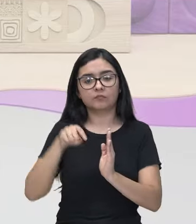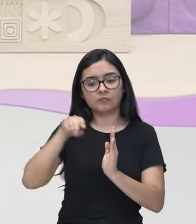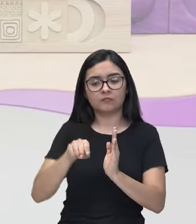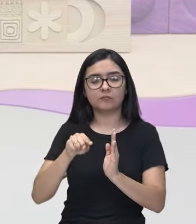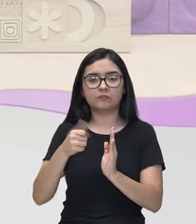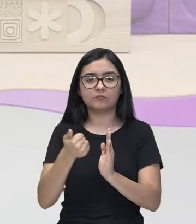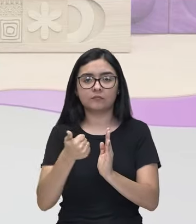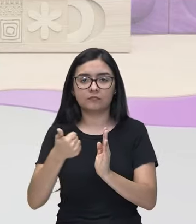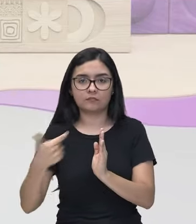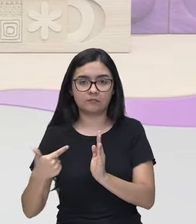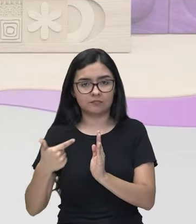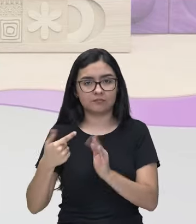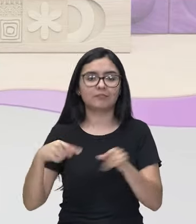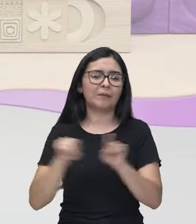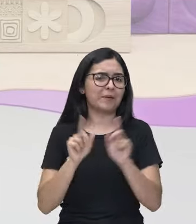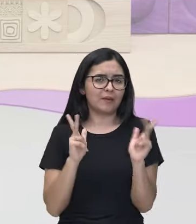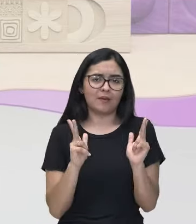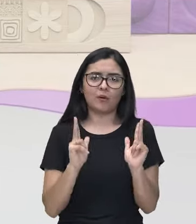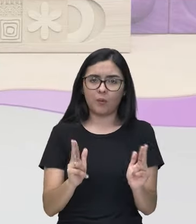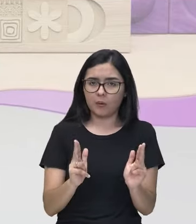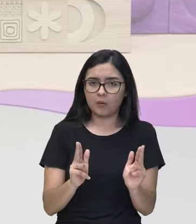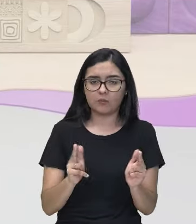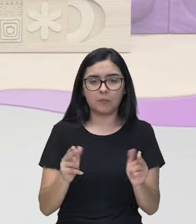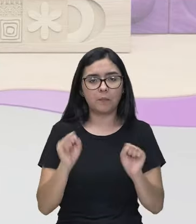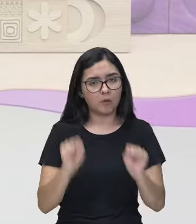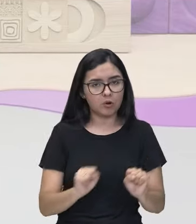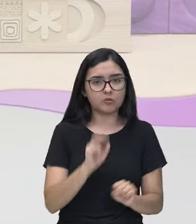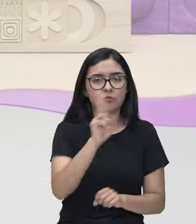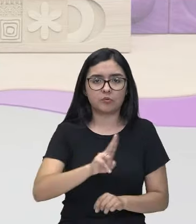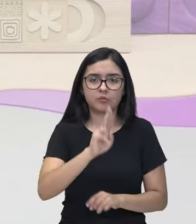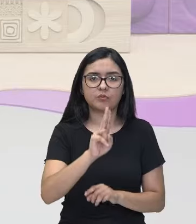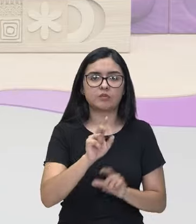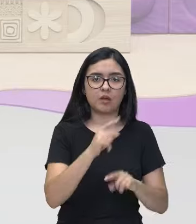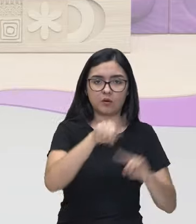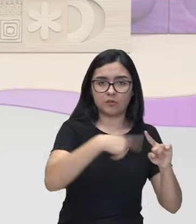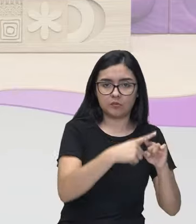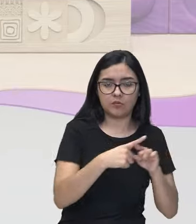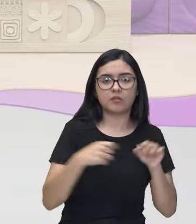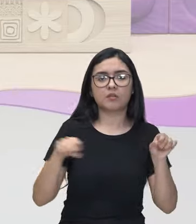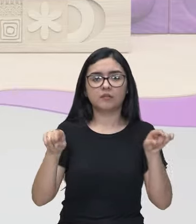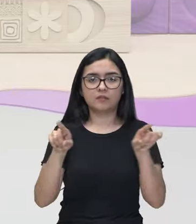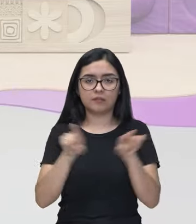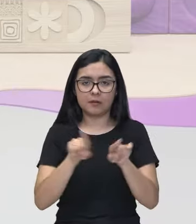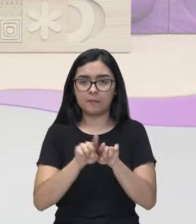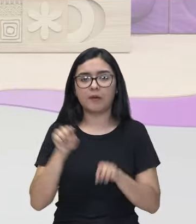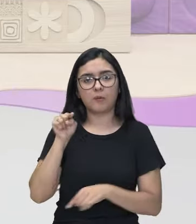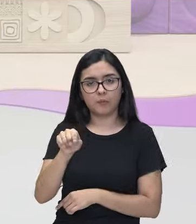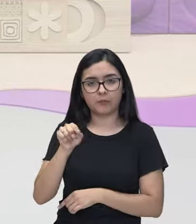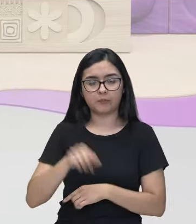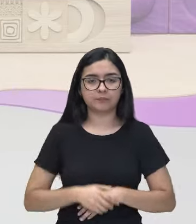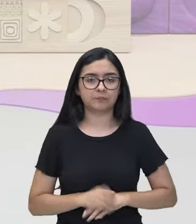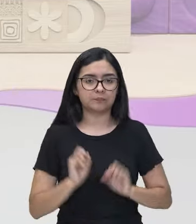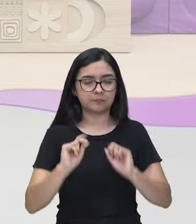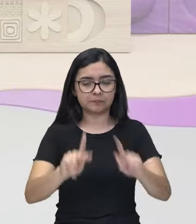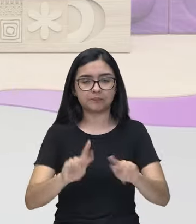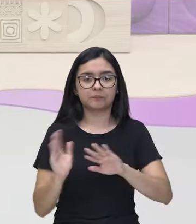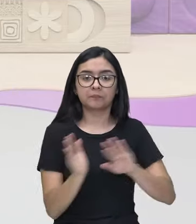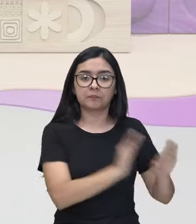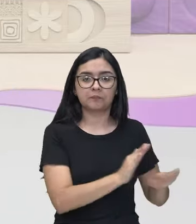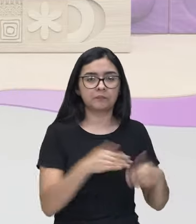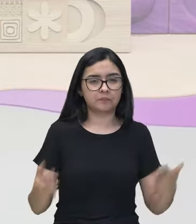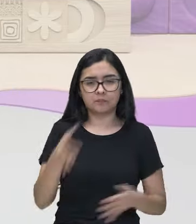bom? E quer dizer a mesma coisa, podemos utilizar o X entre os dois fatores, mas também podemos utilizar o ponto, tudo bem? Então,